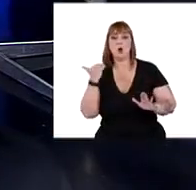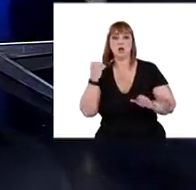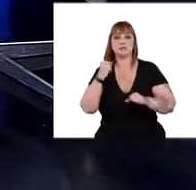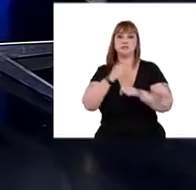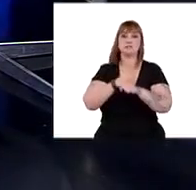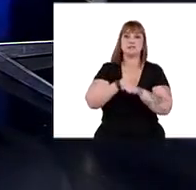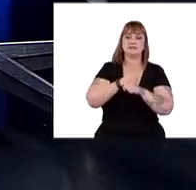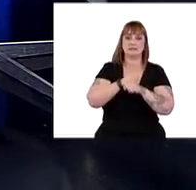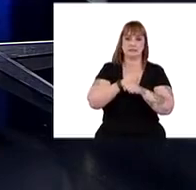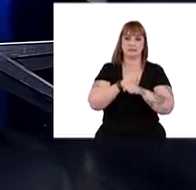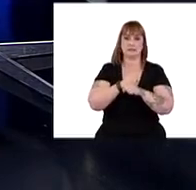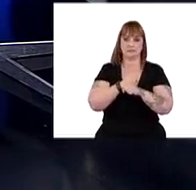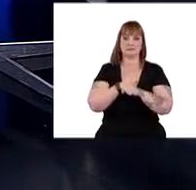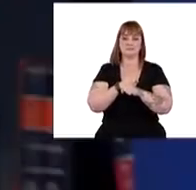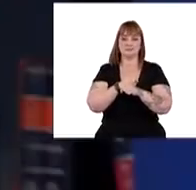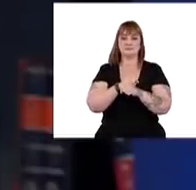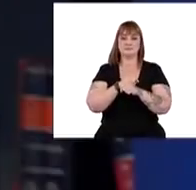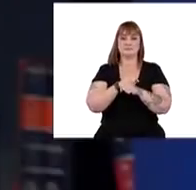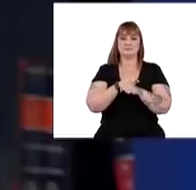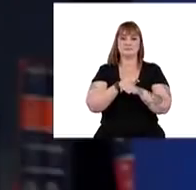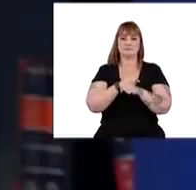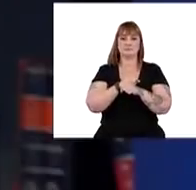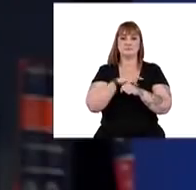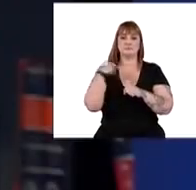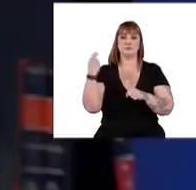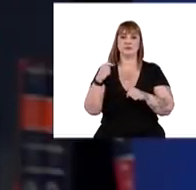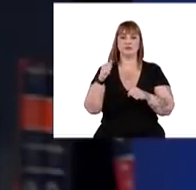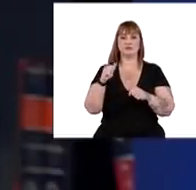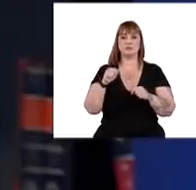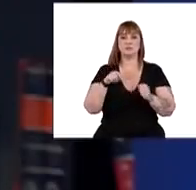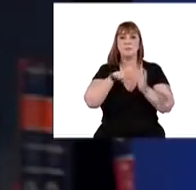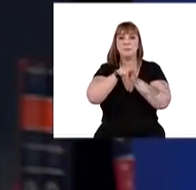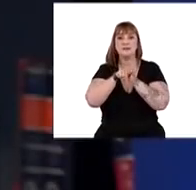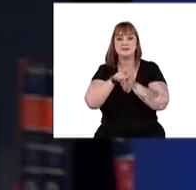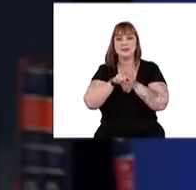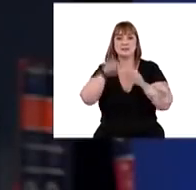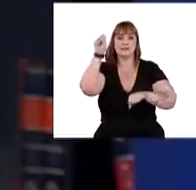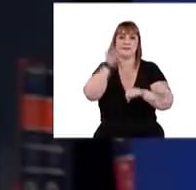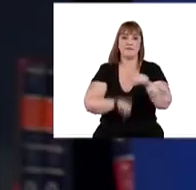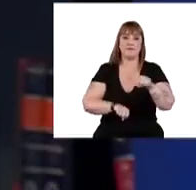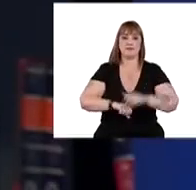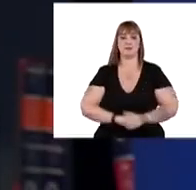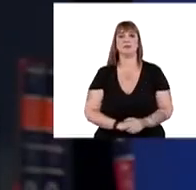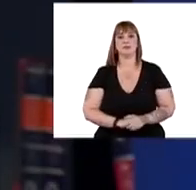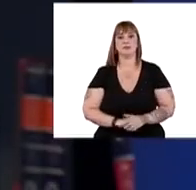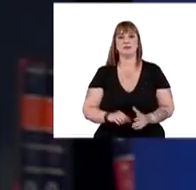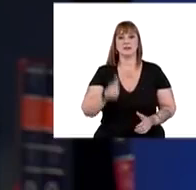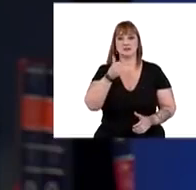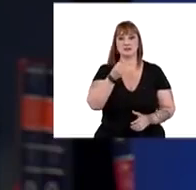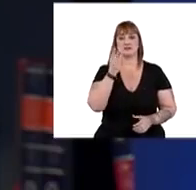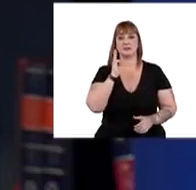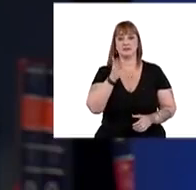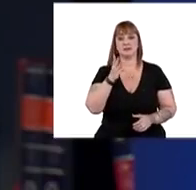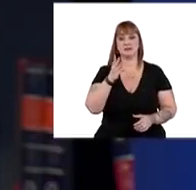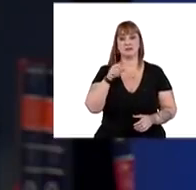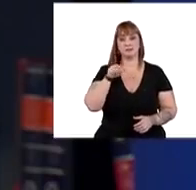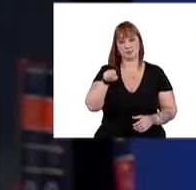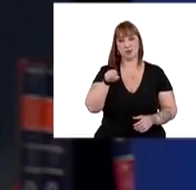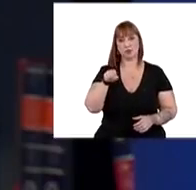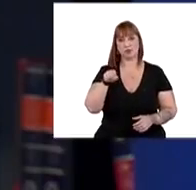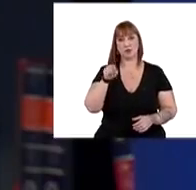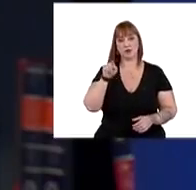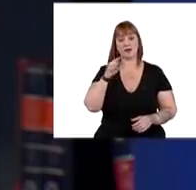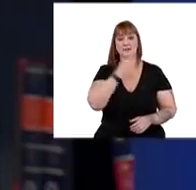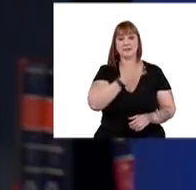que compõem o nosso Atlas da Violência. Dos 63 mil homicídios, 33 mil